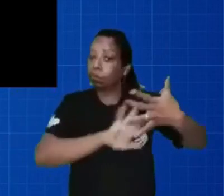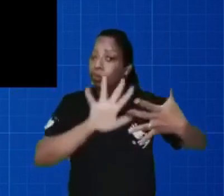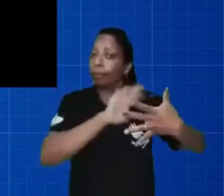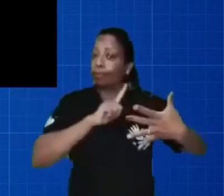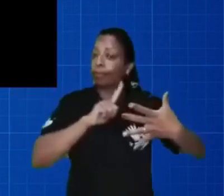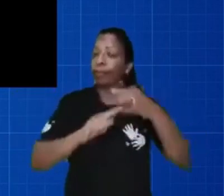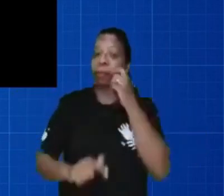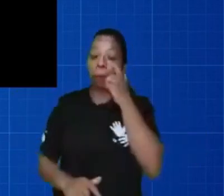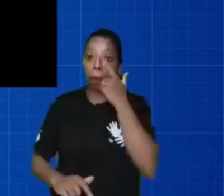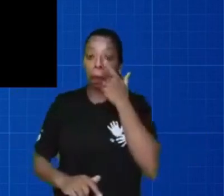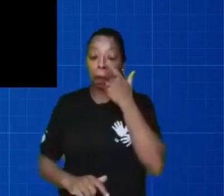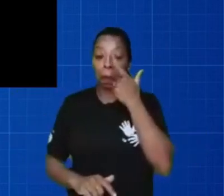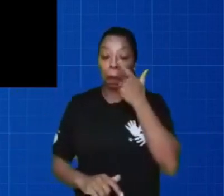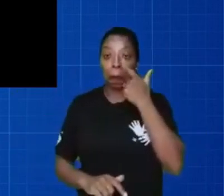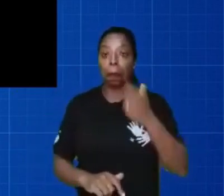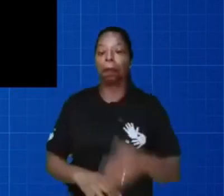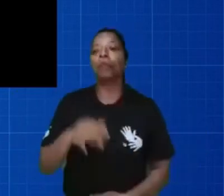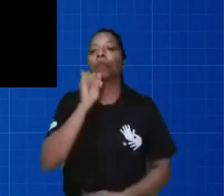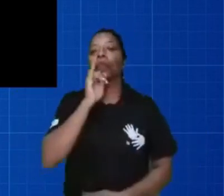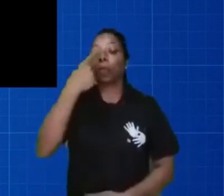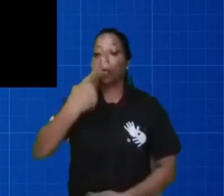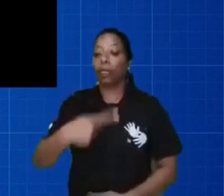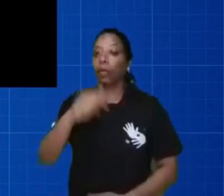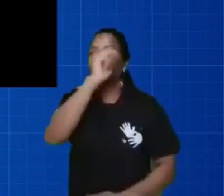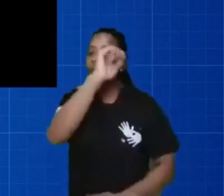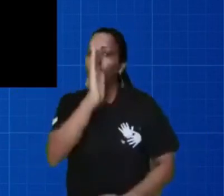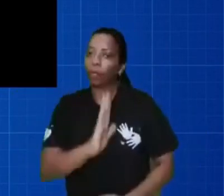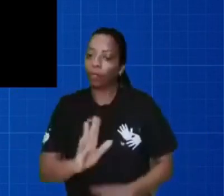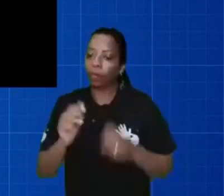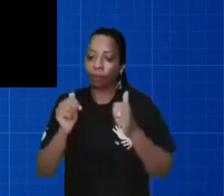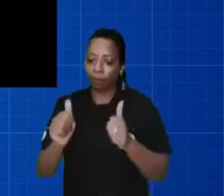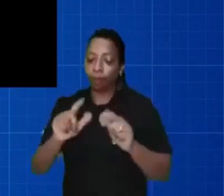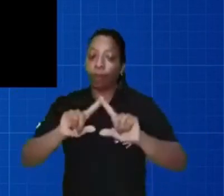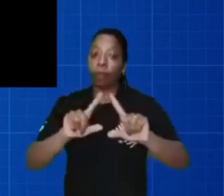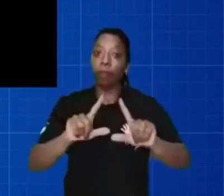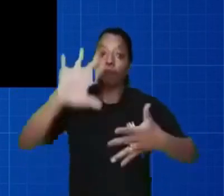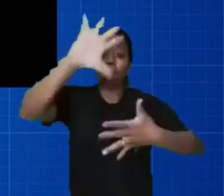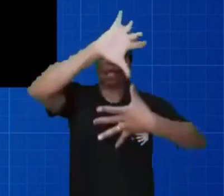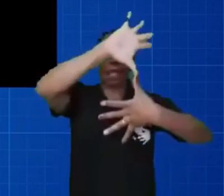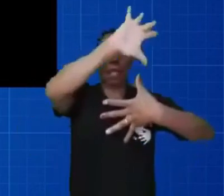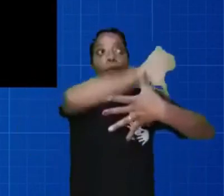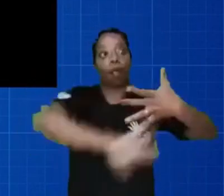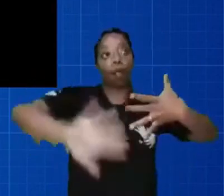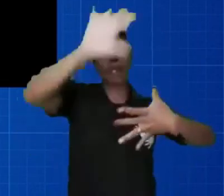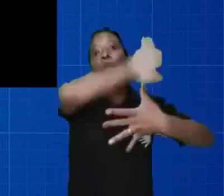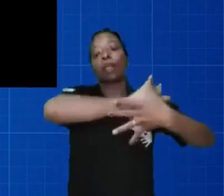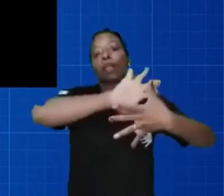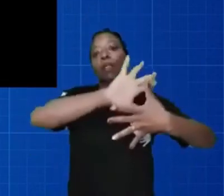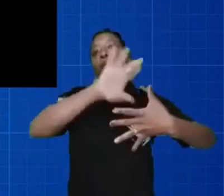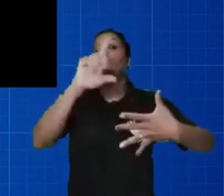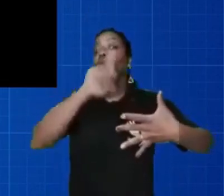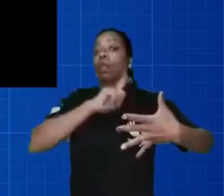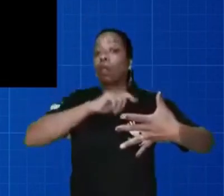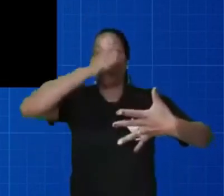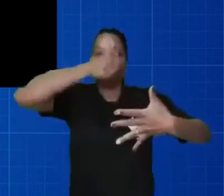temos casos que ela já está espalhando por outros lugares do mundo. Aqui, como podemos ver no gráfico, chegamos a atingir,